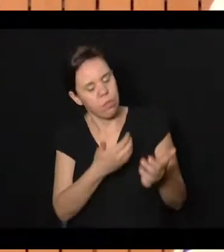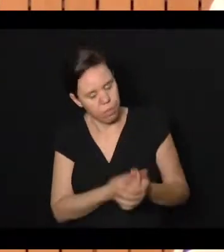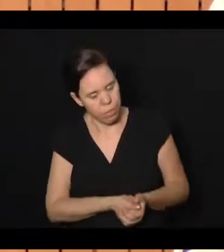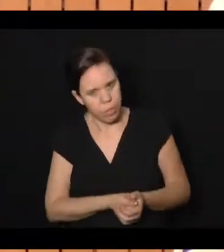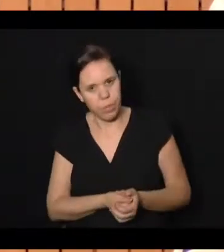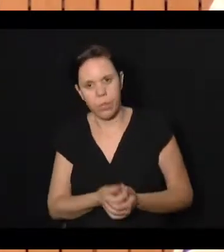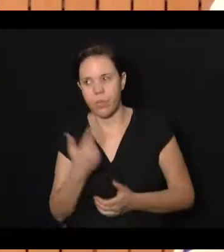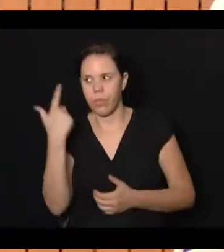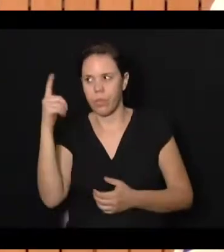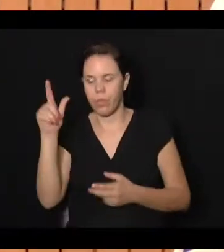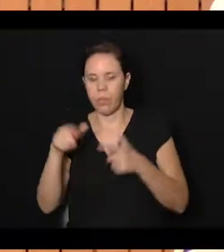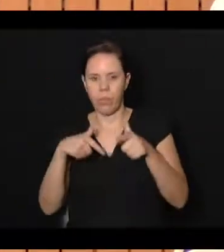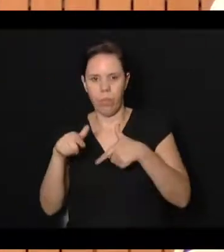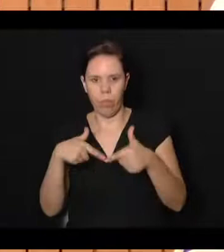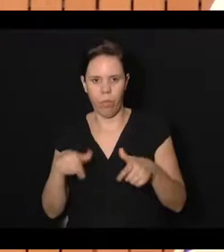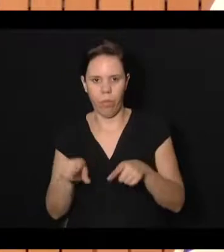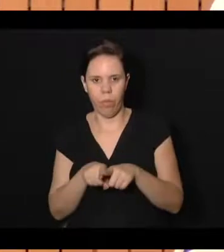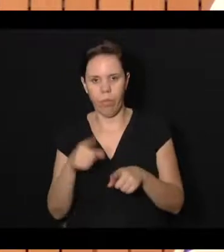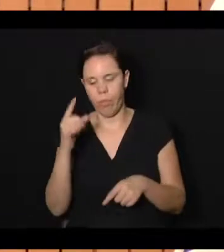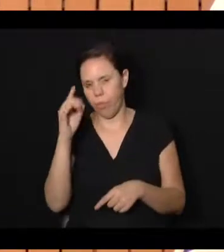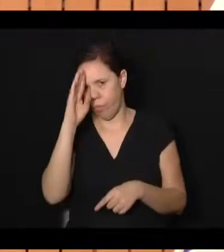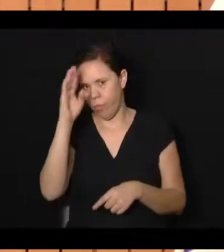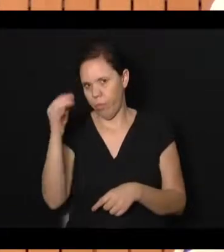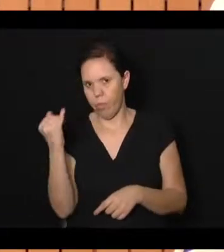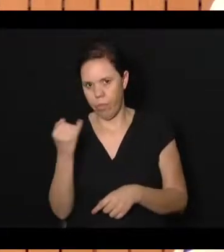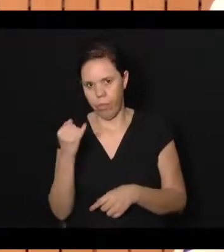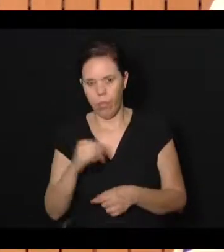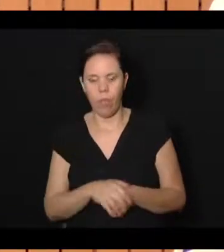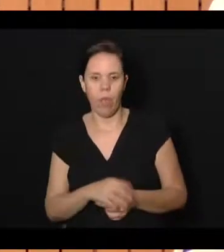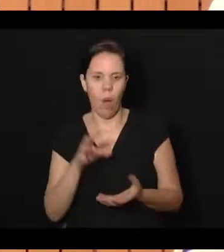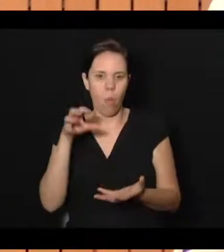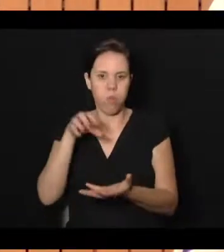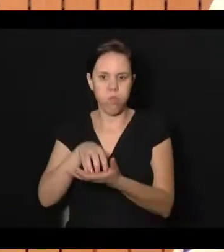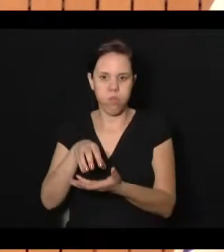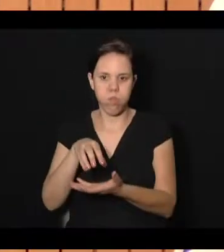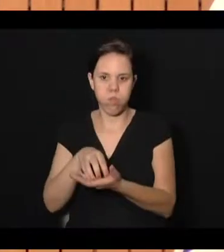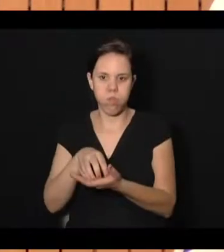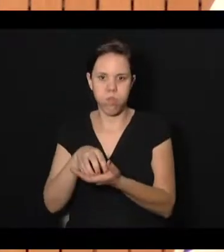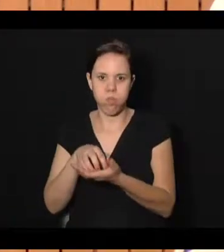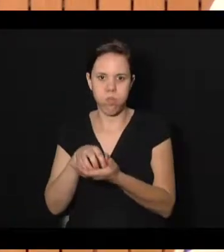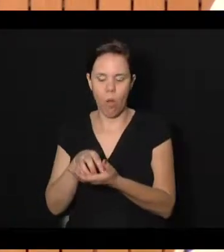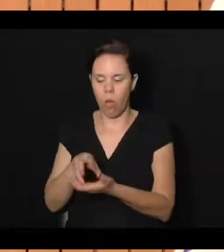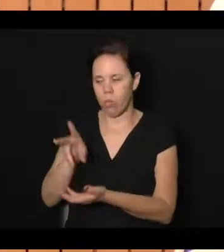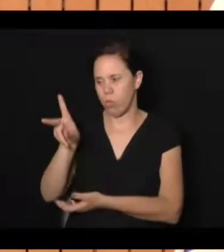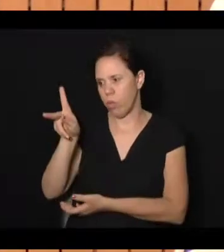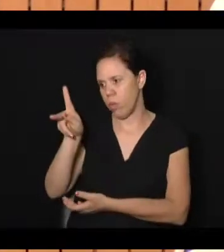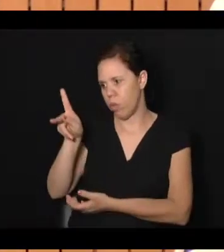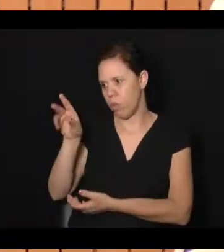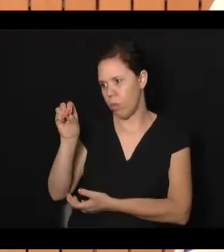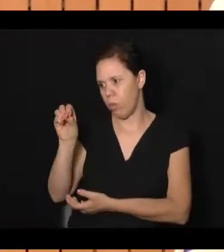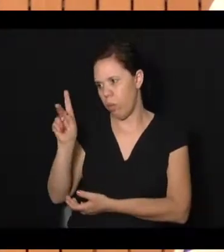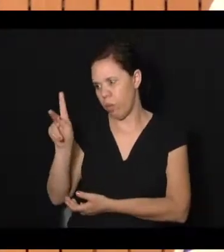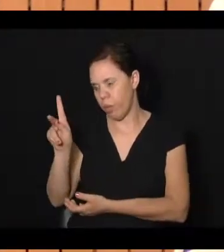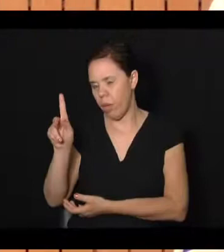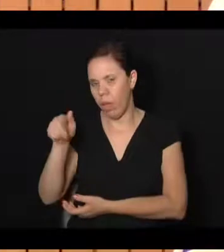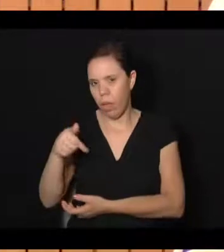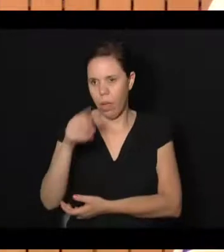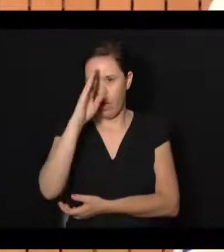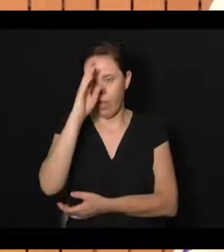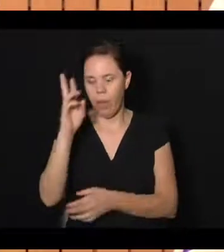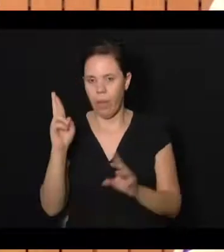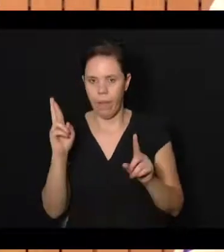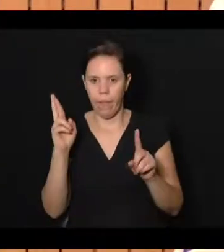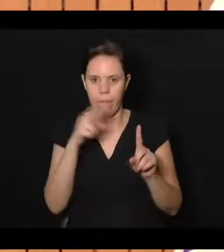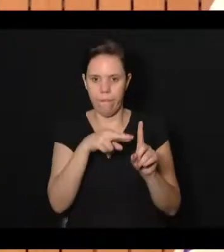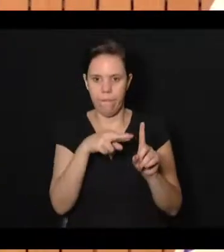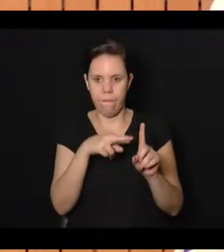interessante destacar é o centro pop ele é como se fosse um centro de referência aliás ele é um centro de referência especializada população